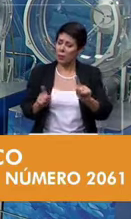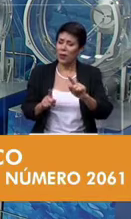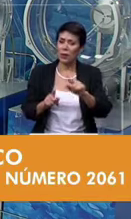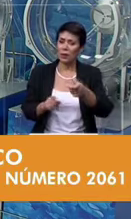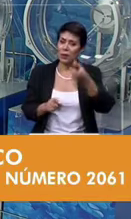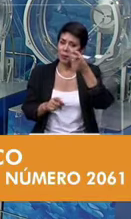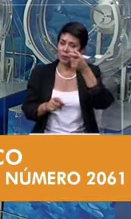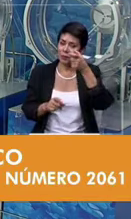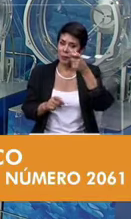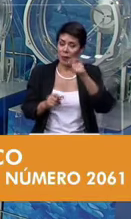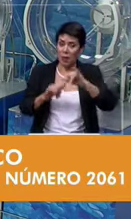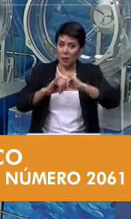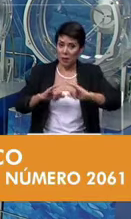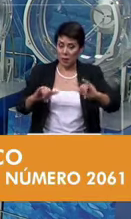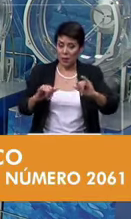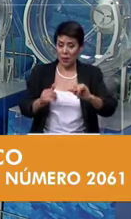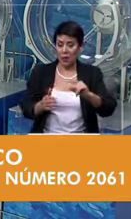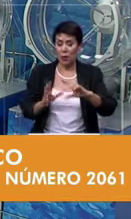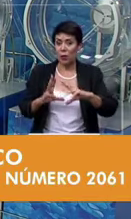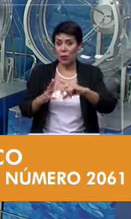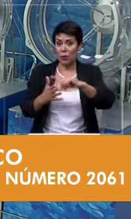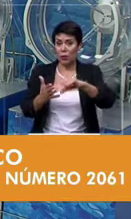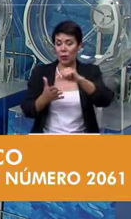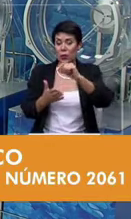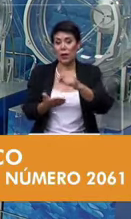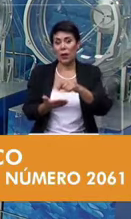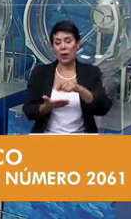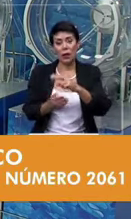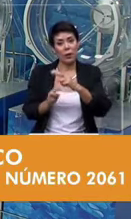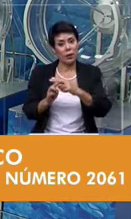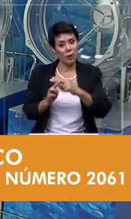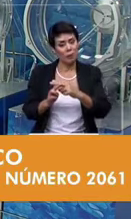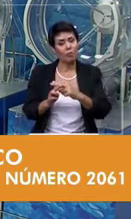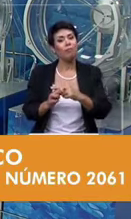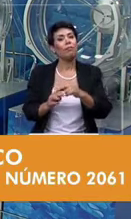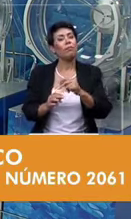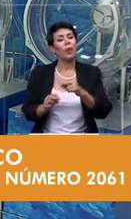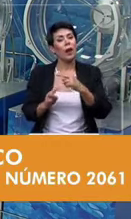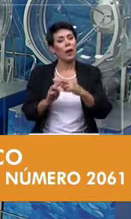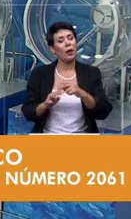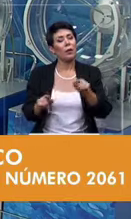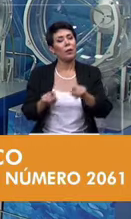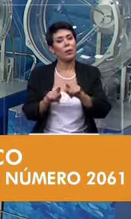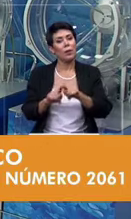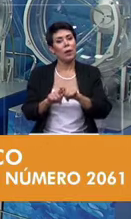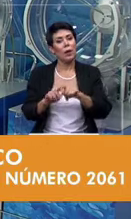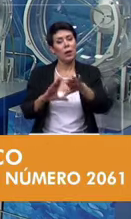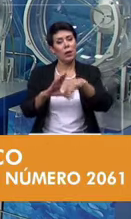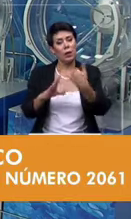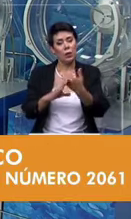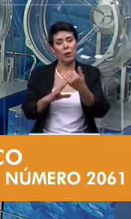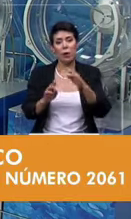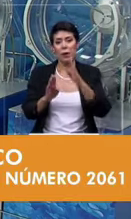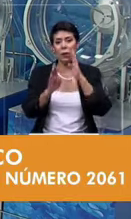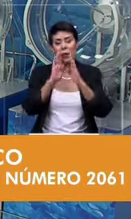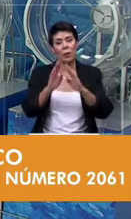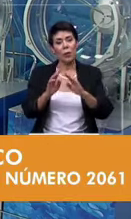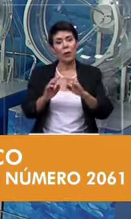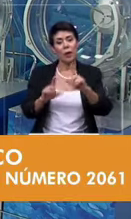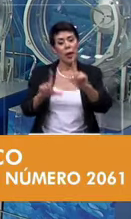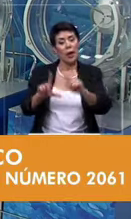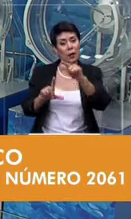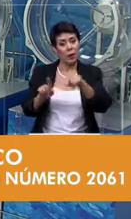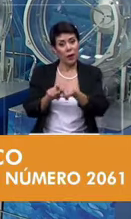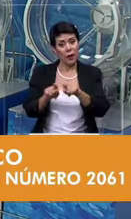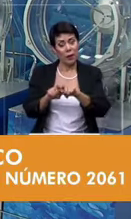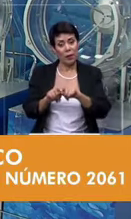a transmissão de todos os sorteios das loterias direto nos perfis da Caixa e da Rede TV no YouTube e no Facebook, sempre